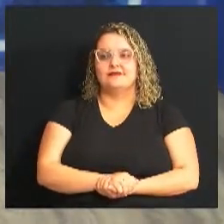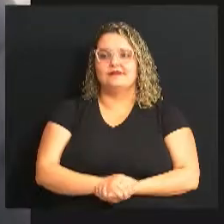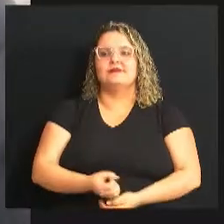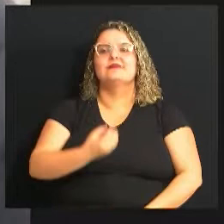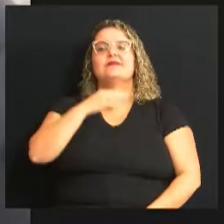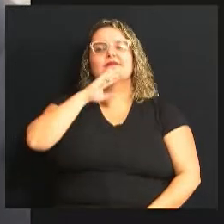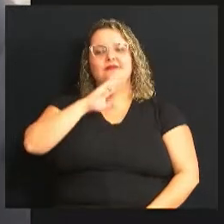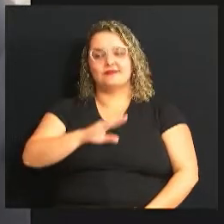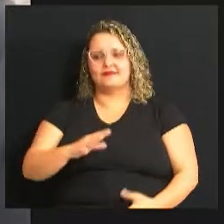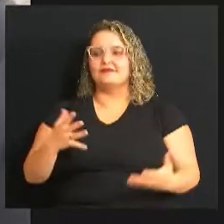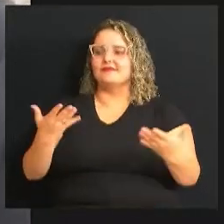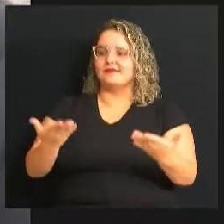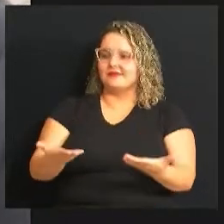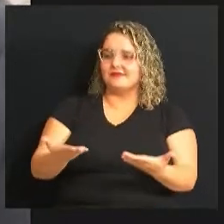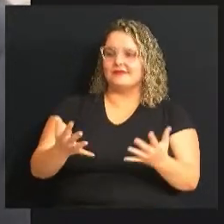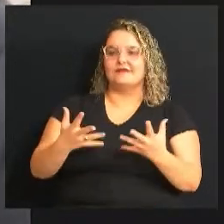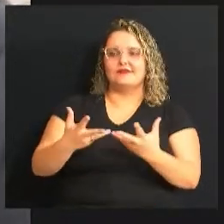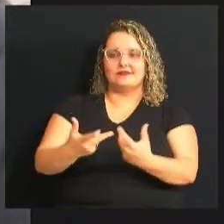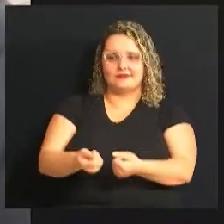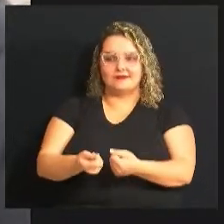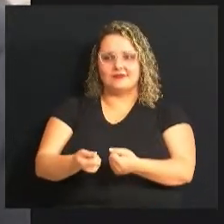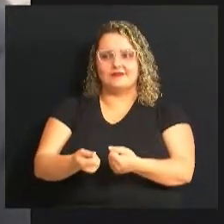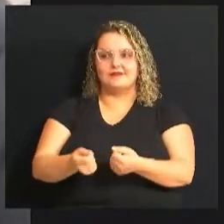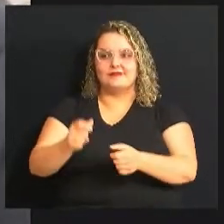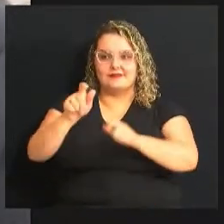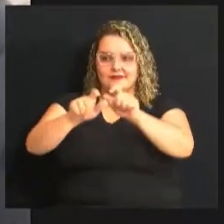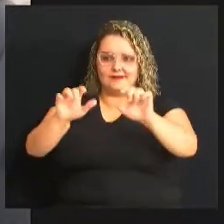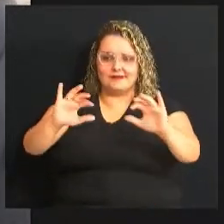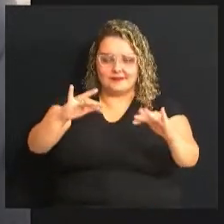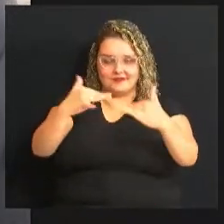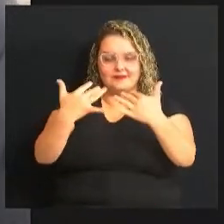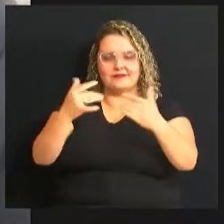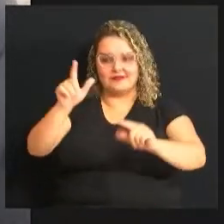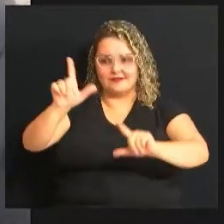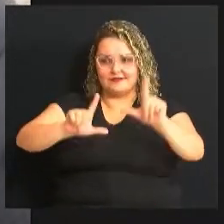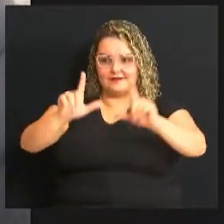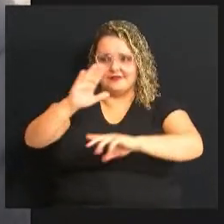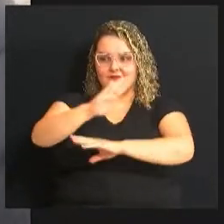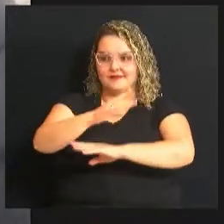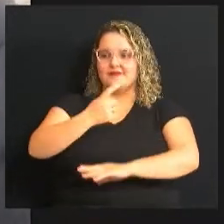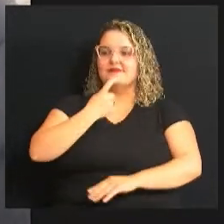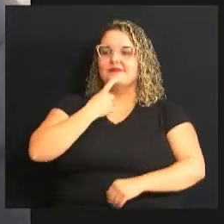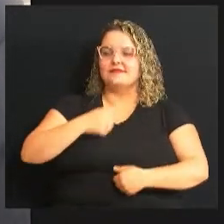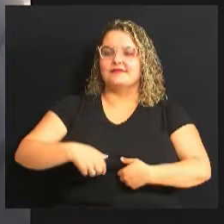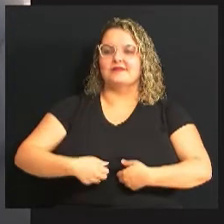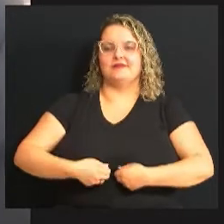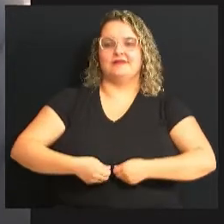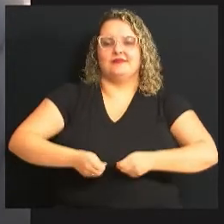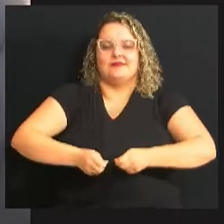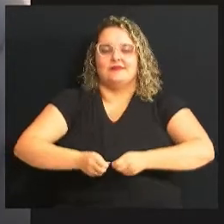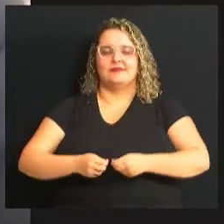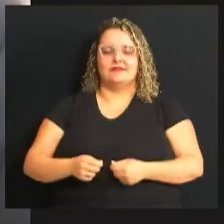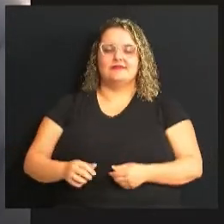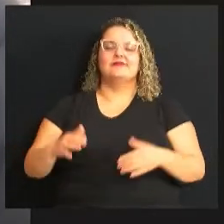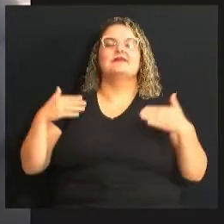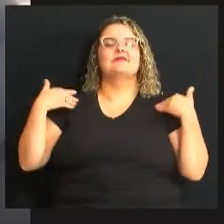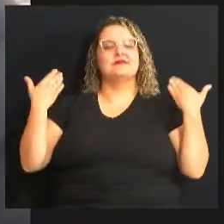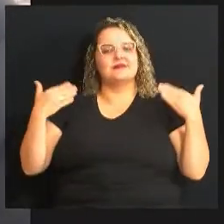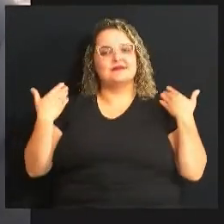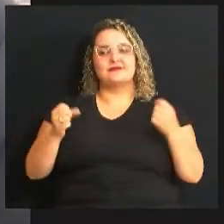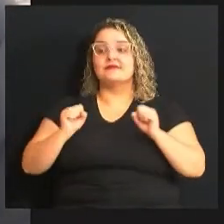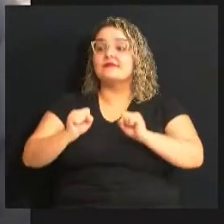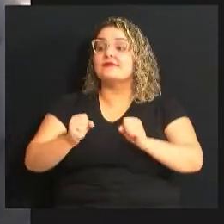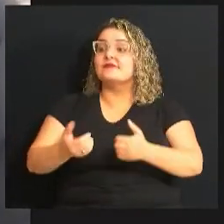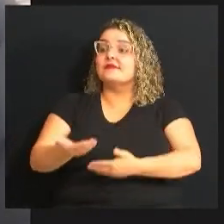Boa tarde a você, a todos os telespectadores da TV Câmara Campinas. É uma alegria poder dividir